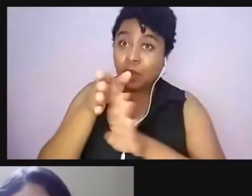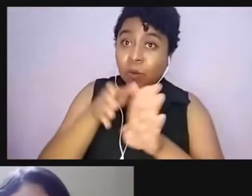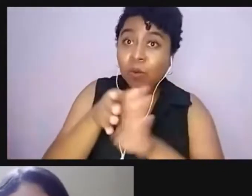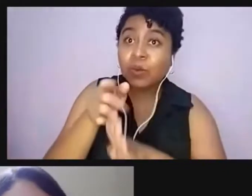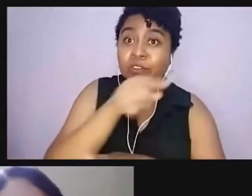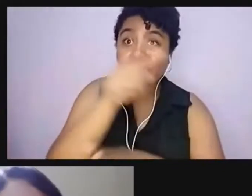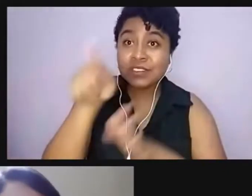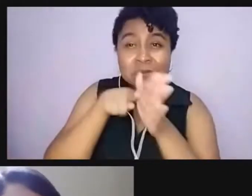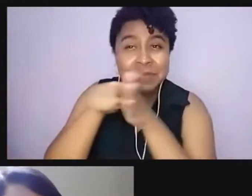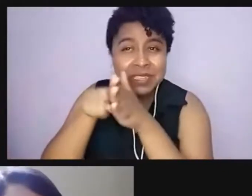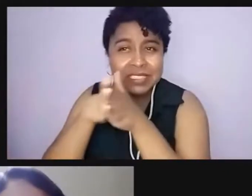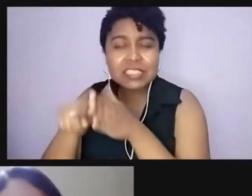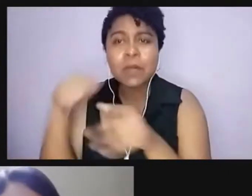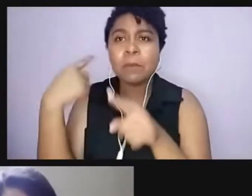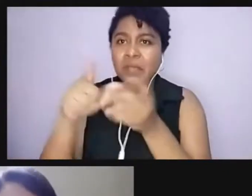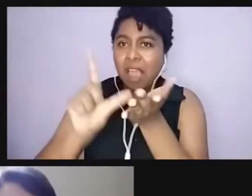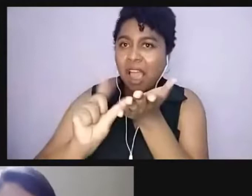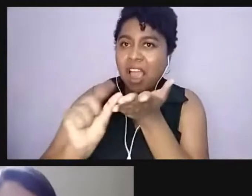artigos muito interessantes.